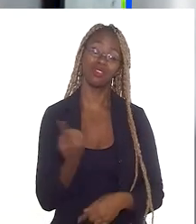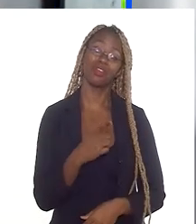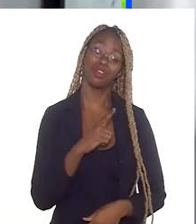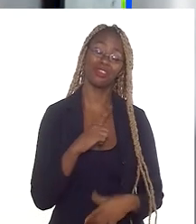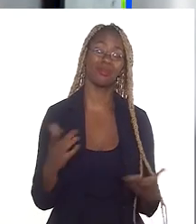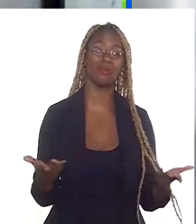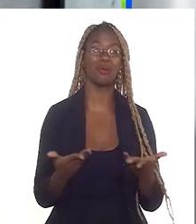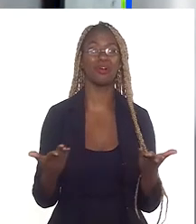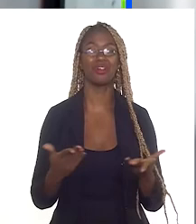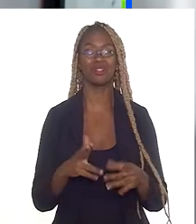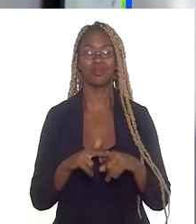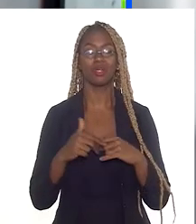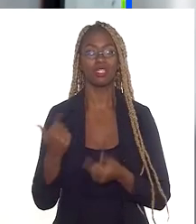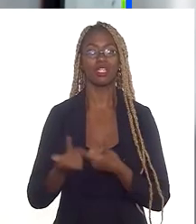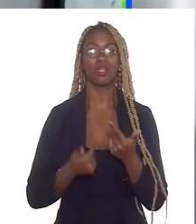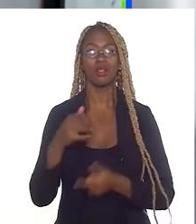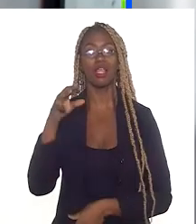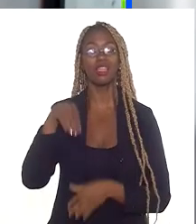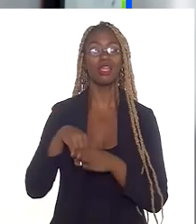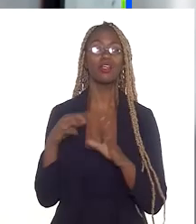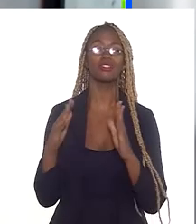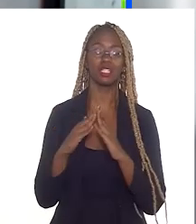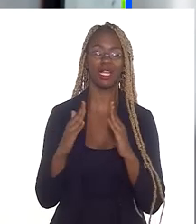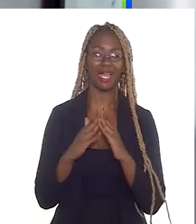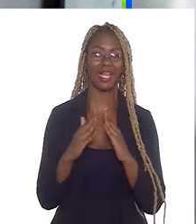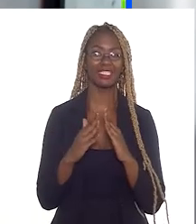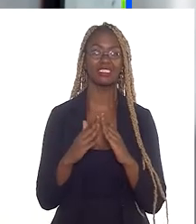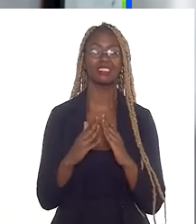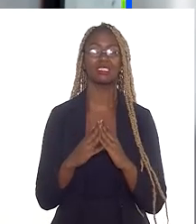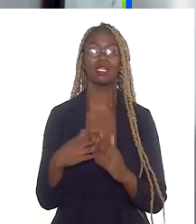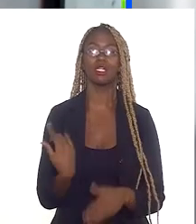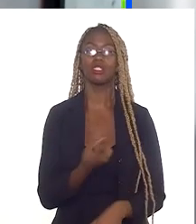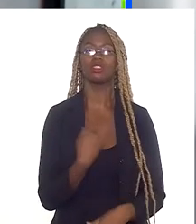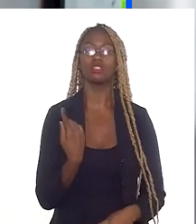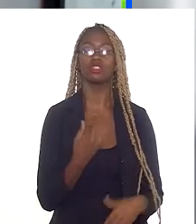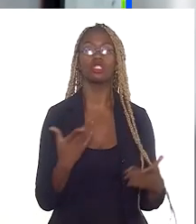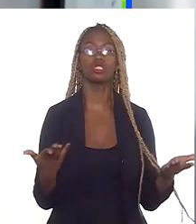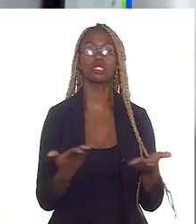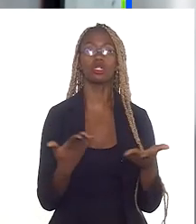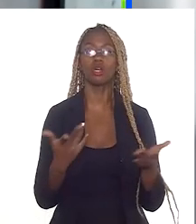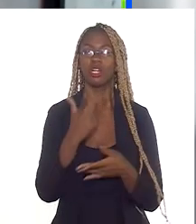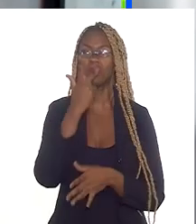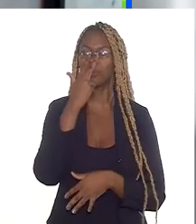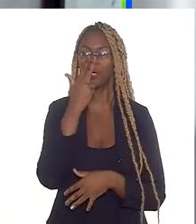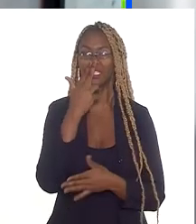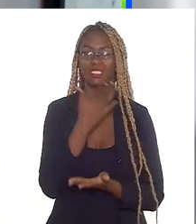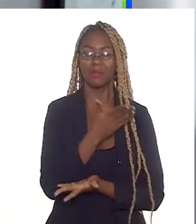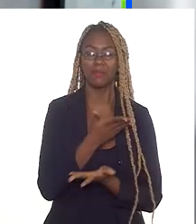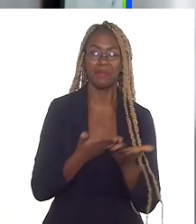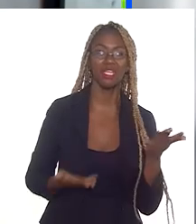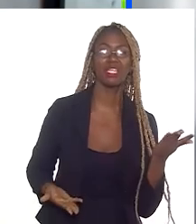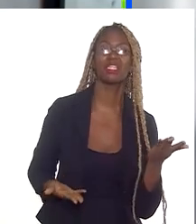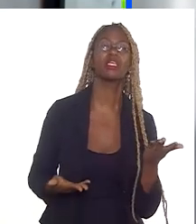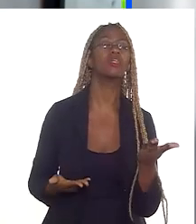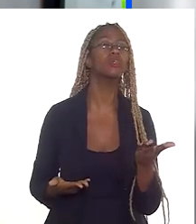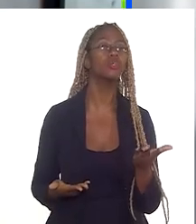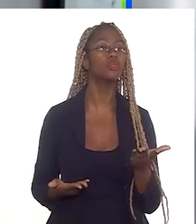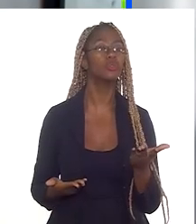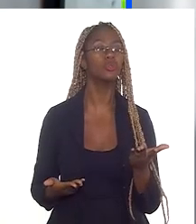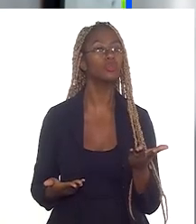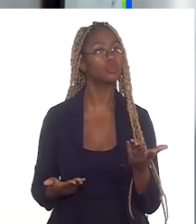Grande Desafio que a gente tem hoje é ao estarmos Trabalhando dentro de casa nós estamos é